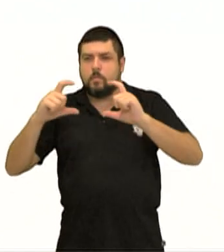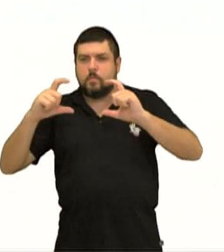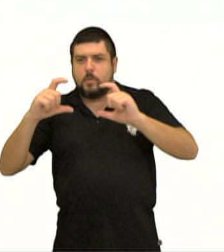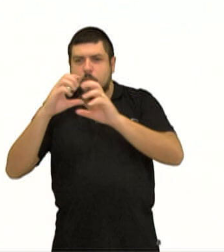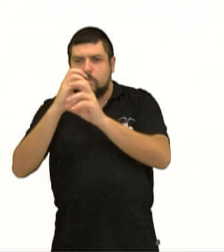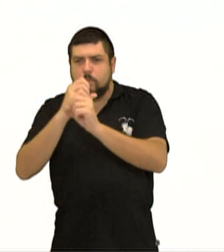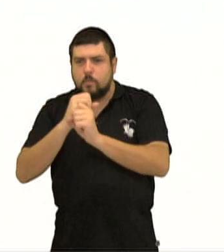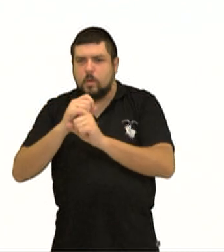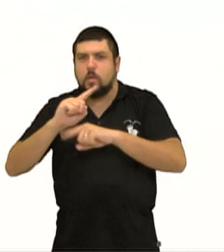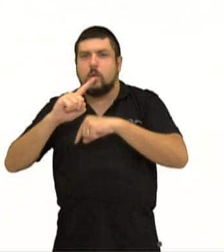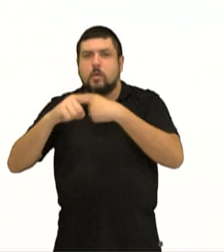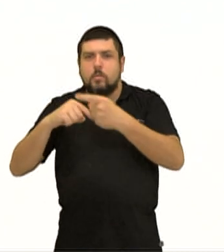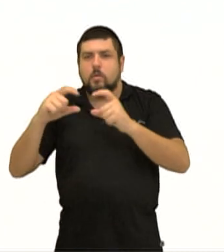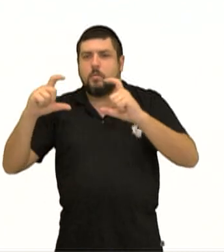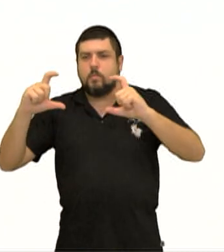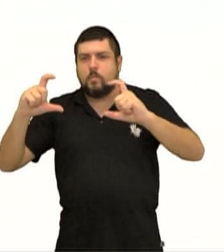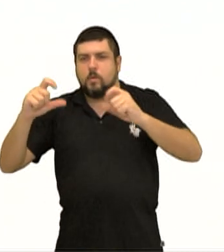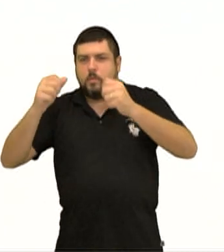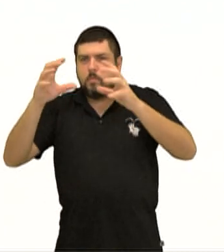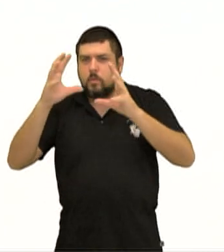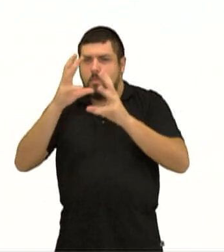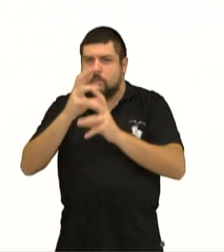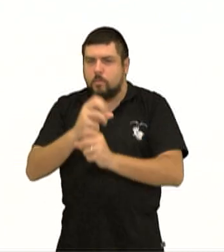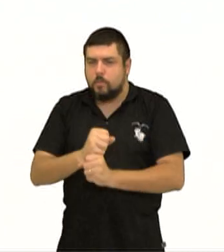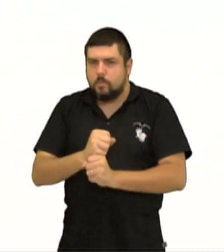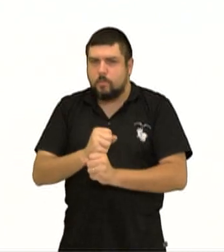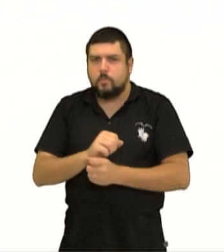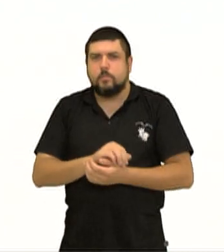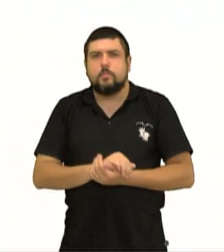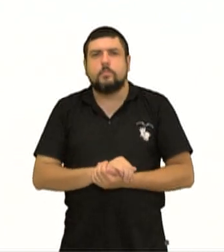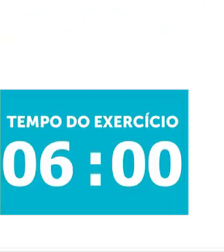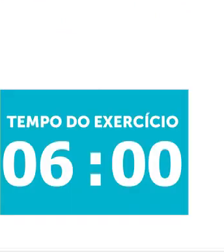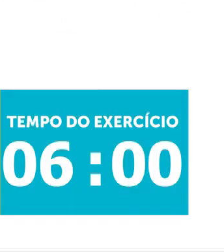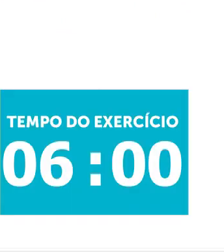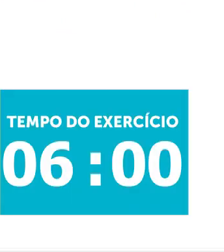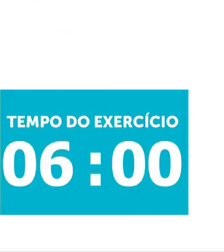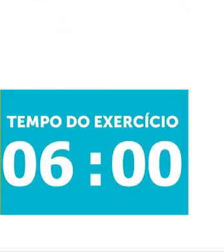e depois colchetes, ok? Já voltamos.